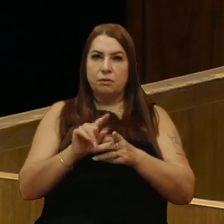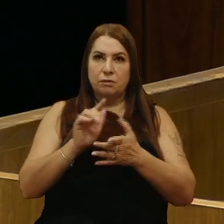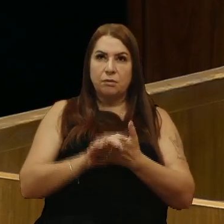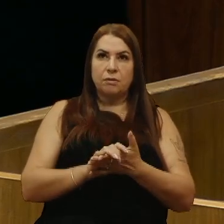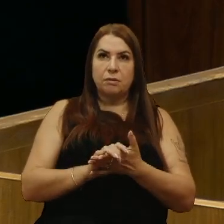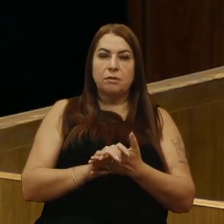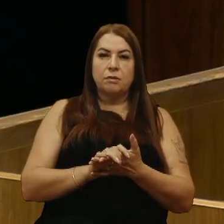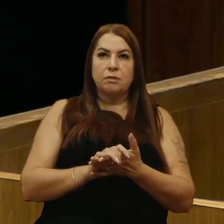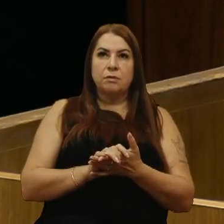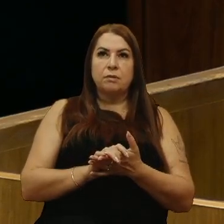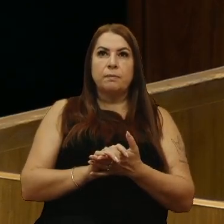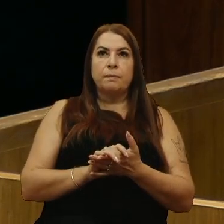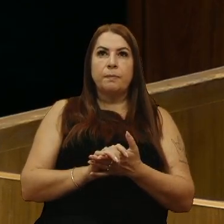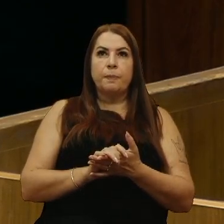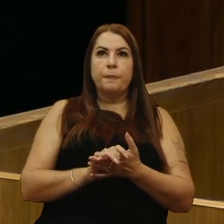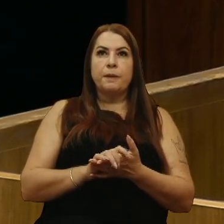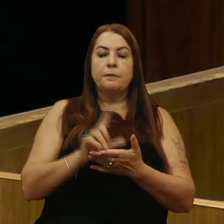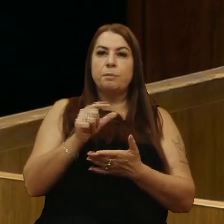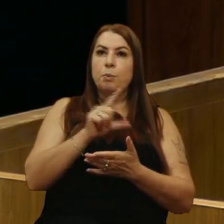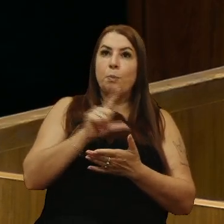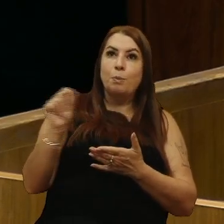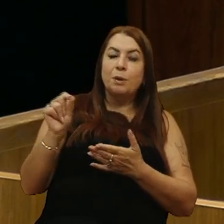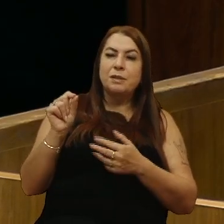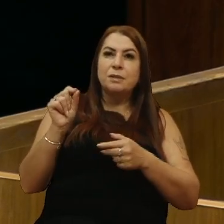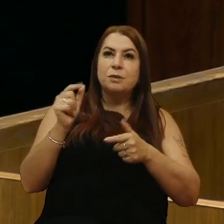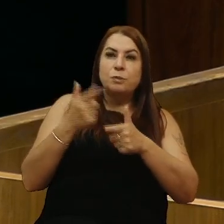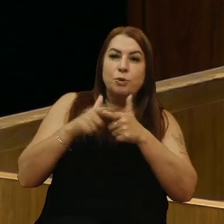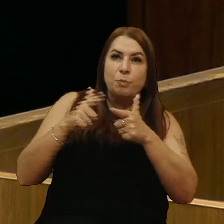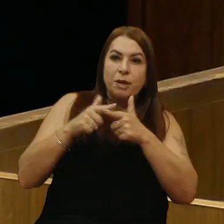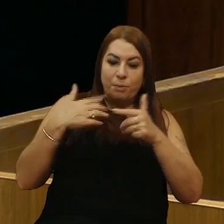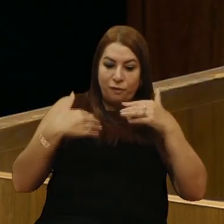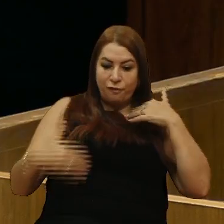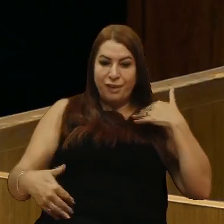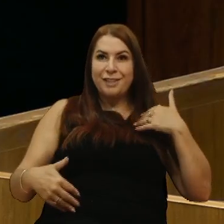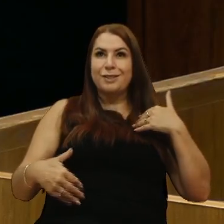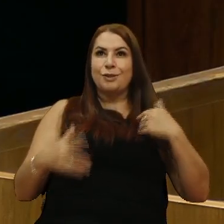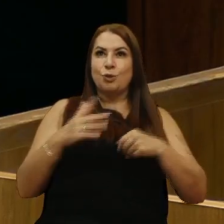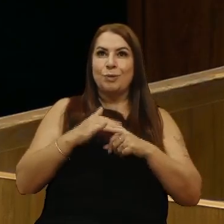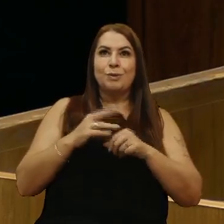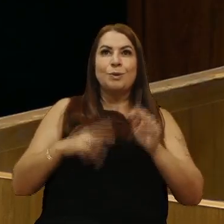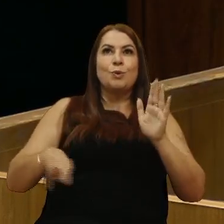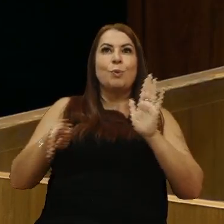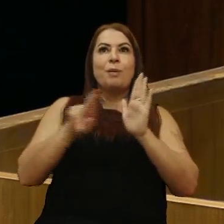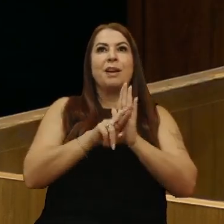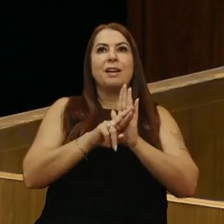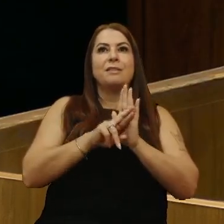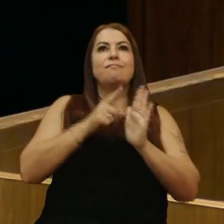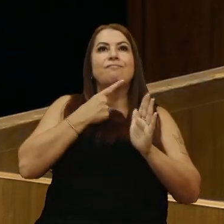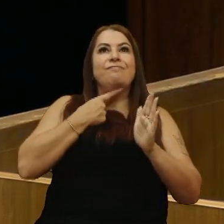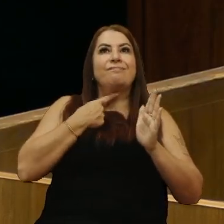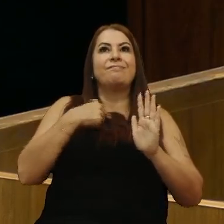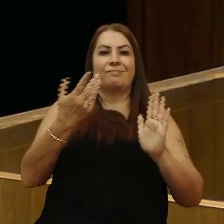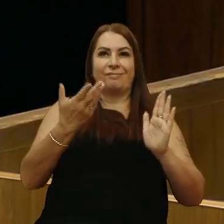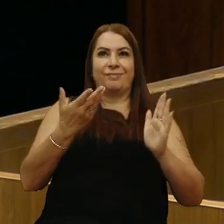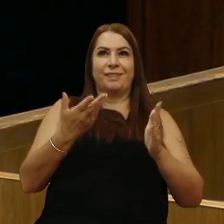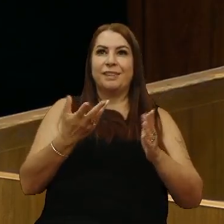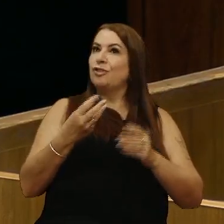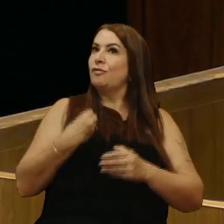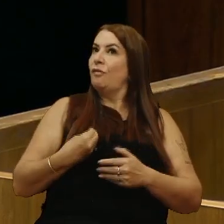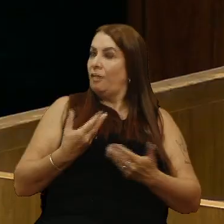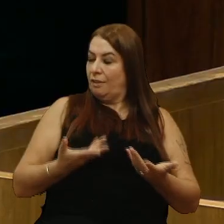depois que sana os seus problemas físicos e essas doenças, ela recupera a sua vontade de